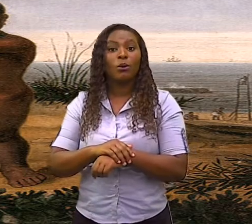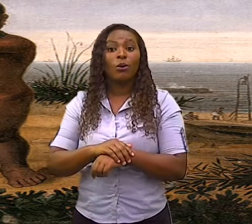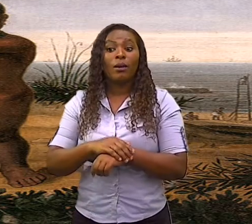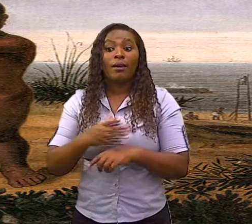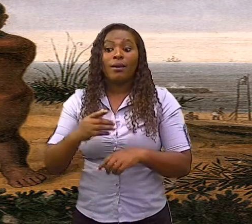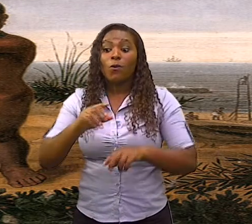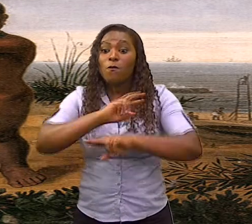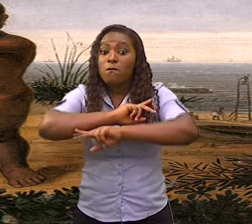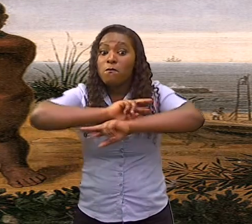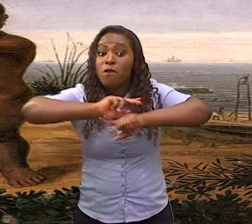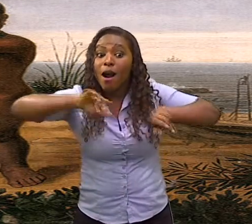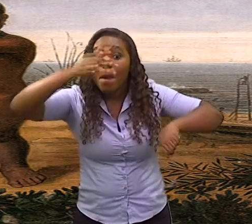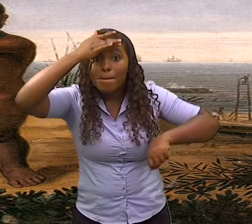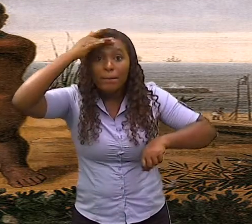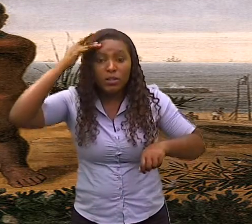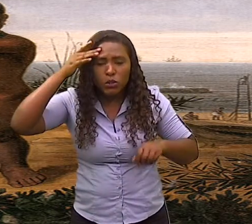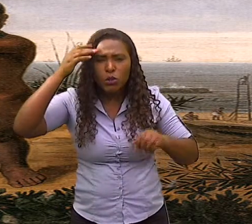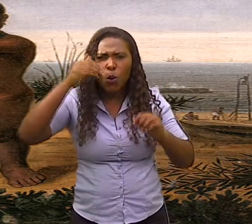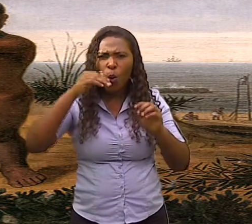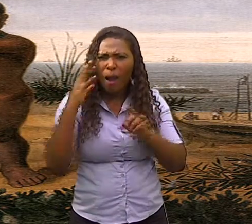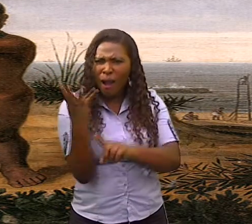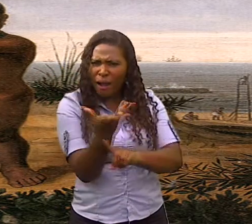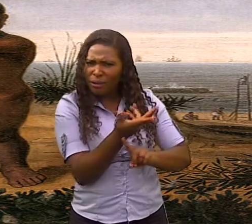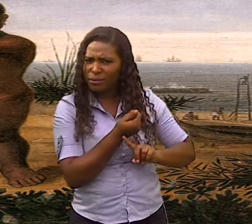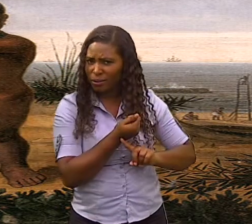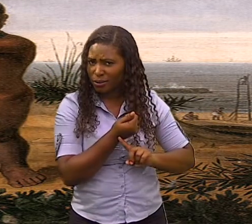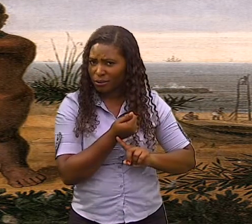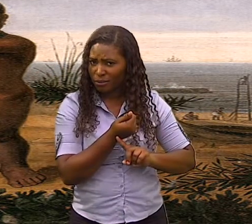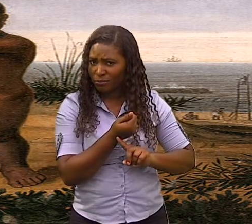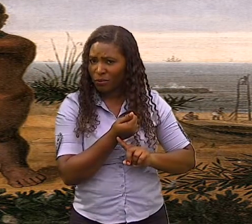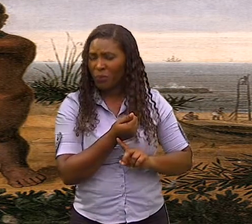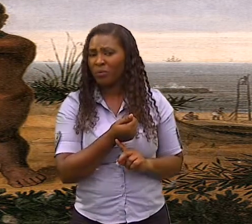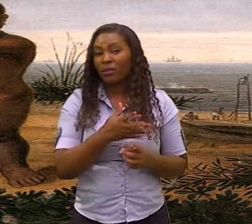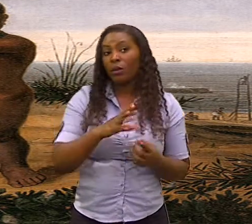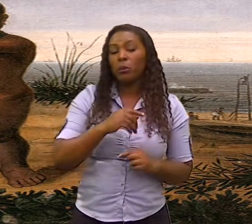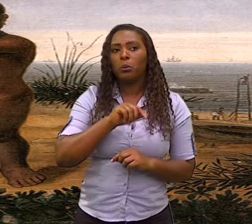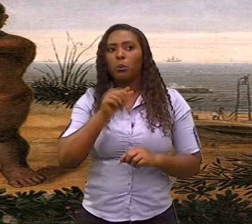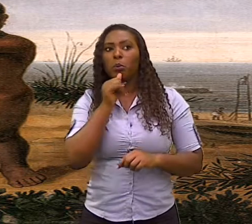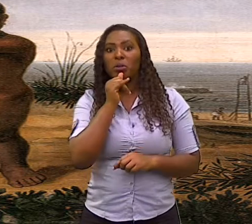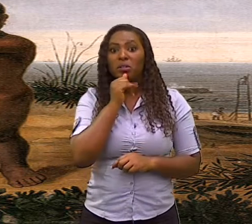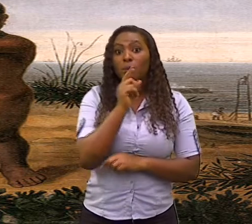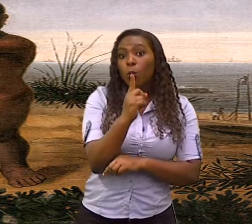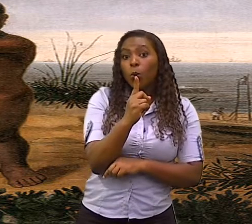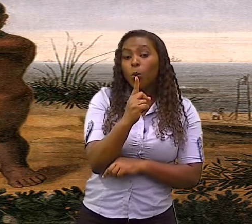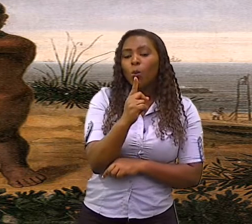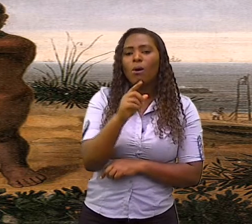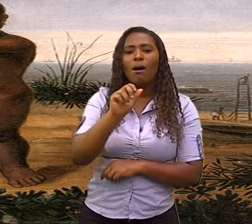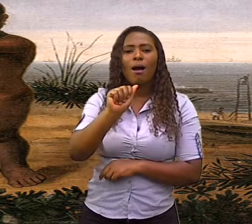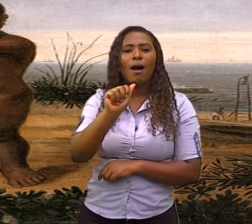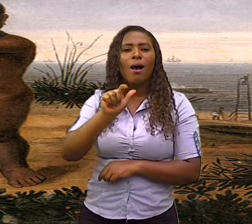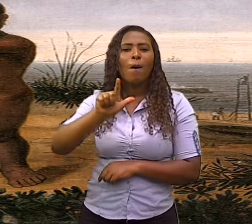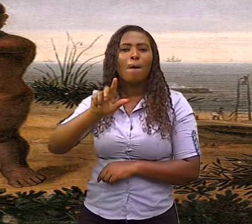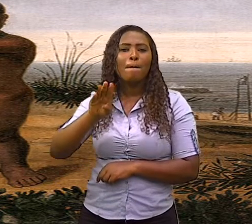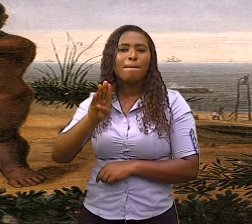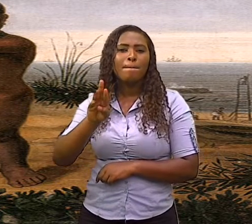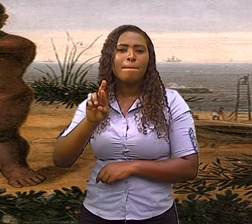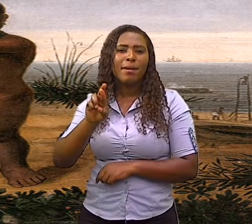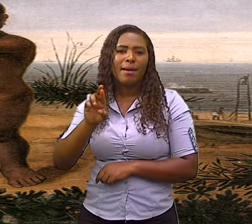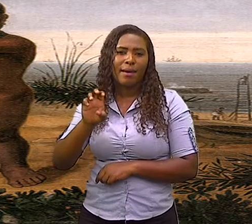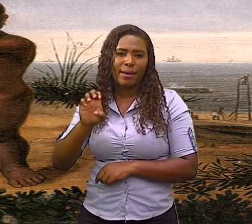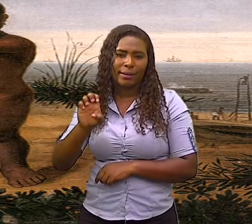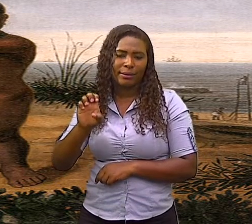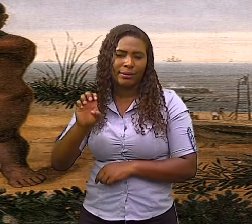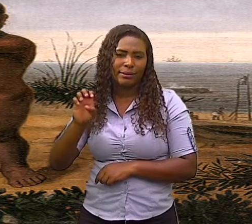citar um, que é o artista holandês Albert Eco. O que ele retratava? Ele era o quê? Ele era